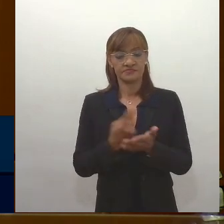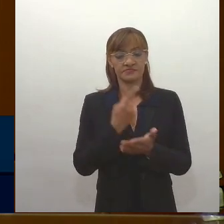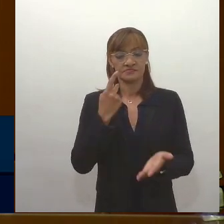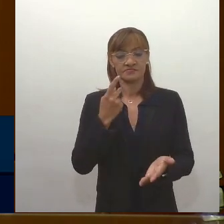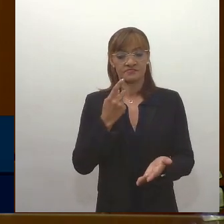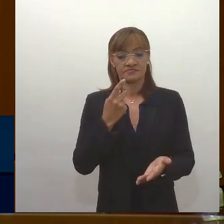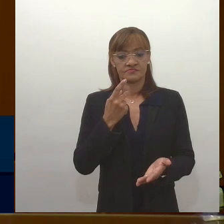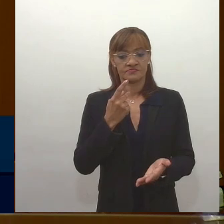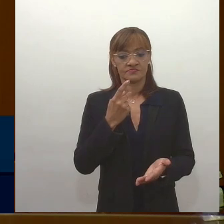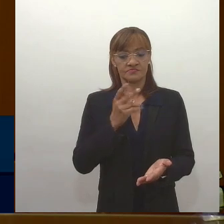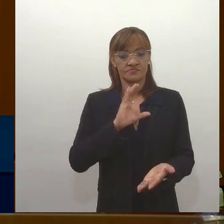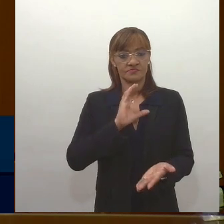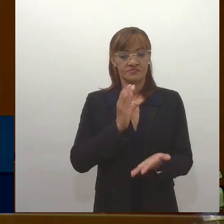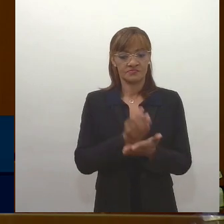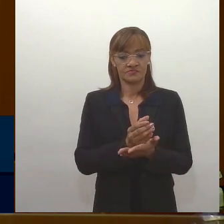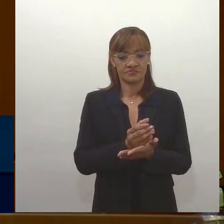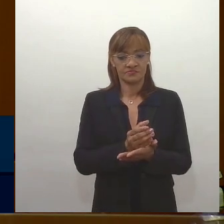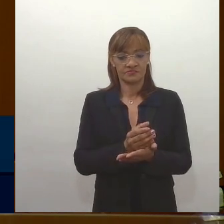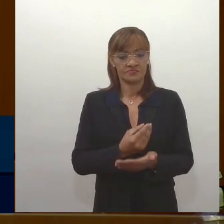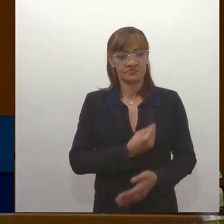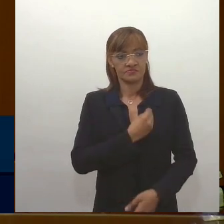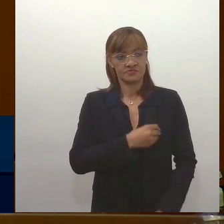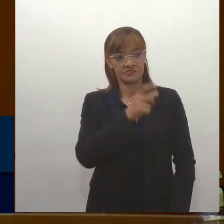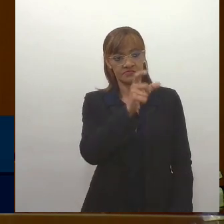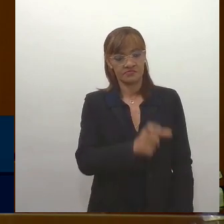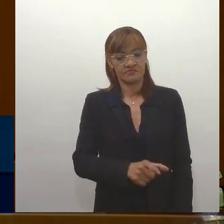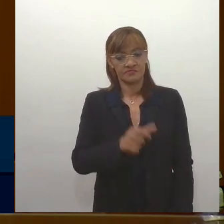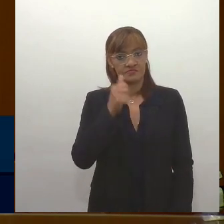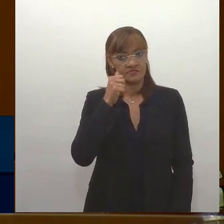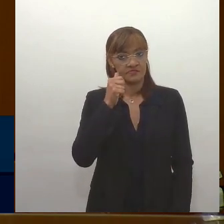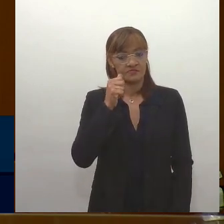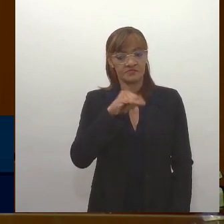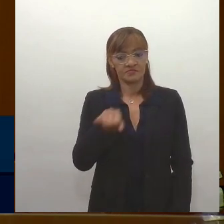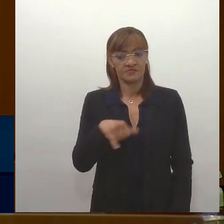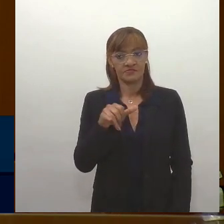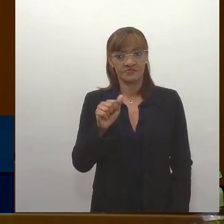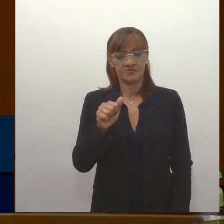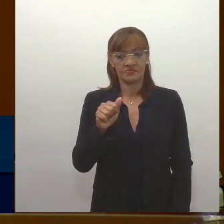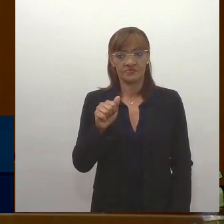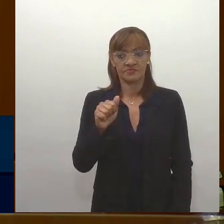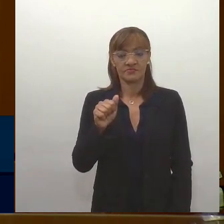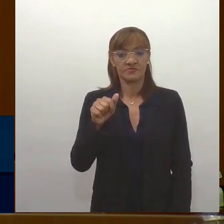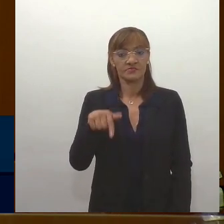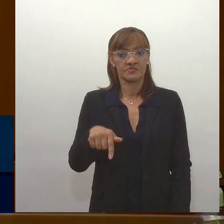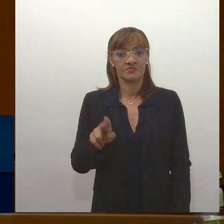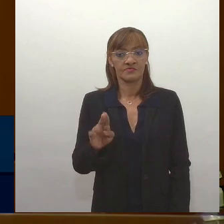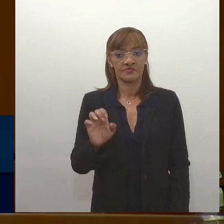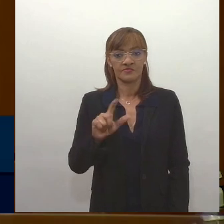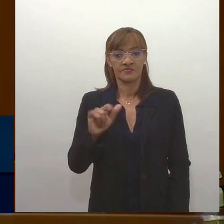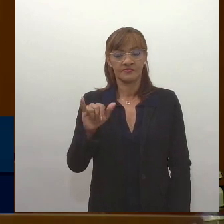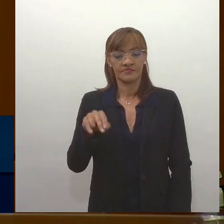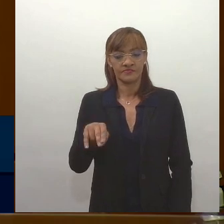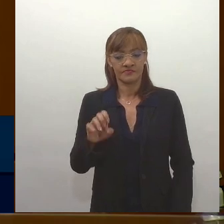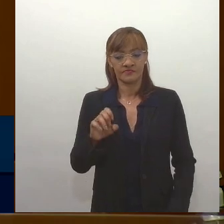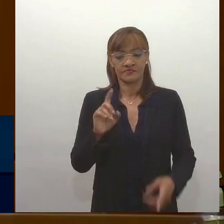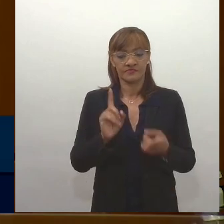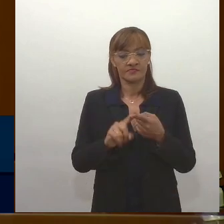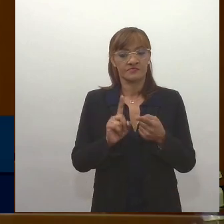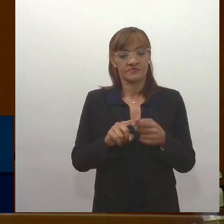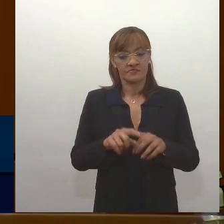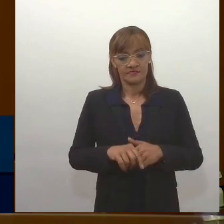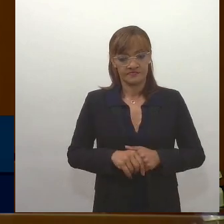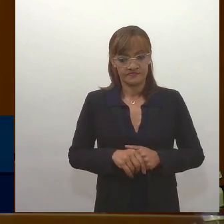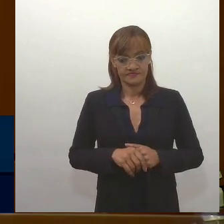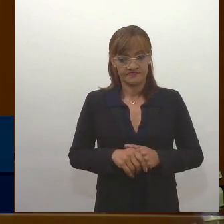contra Jaqueline E como estão as investigações também com relação a